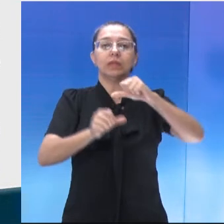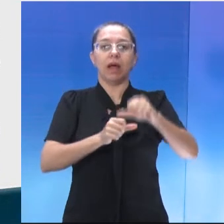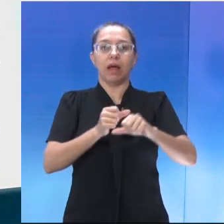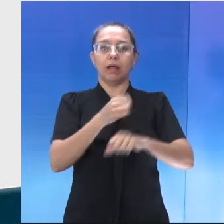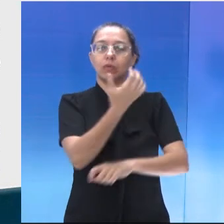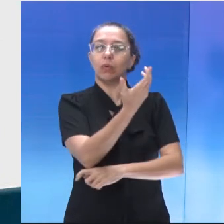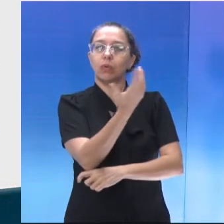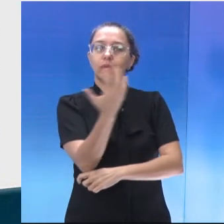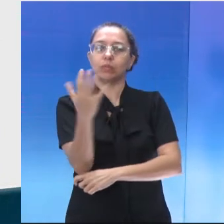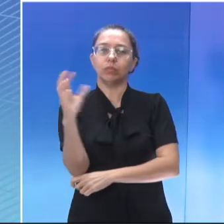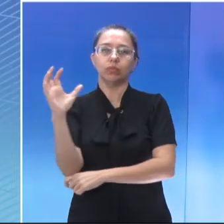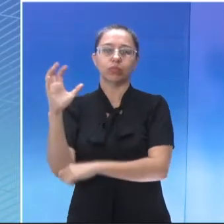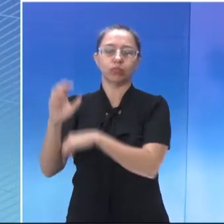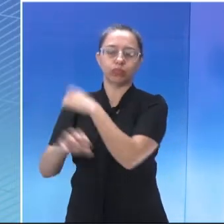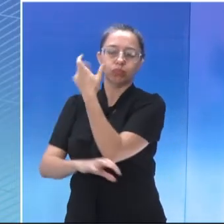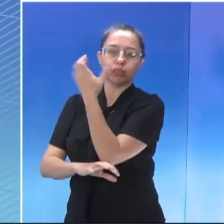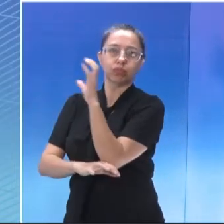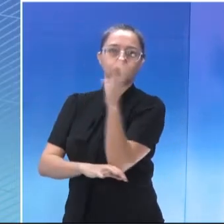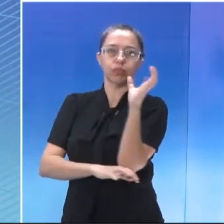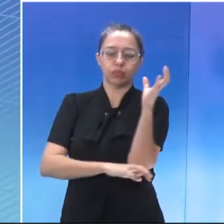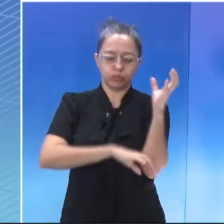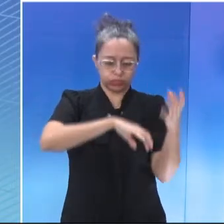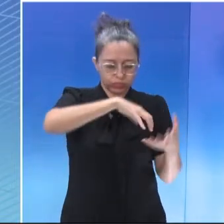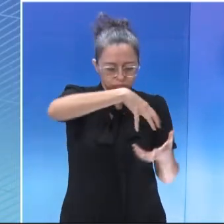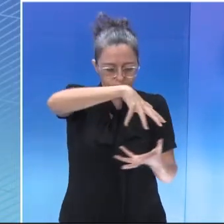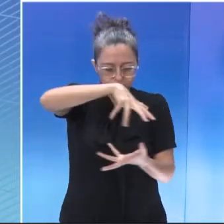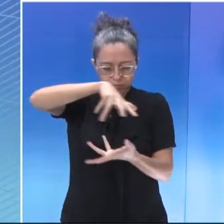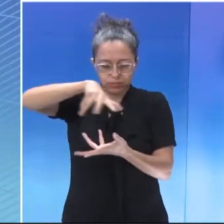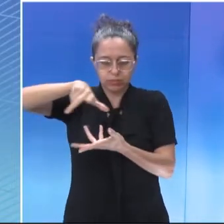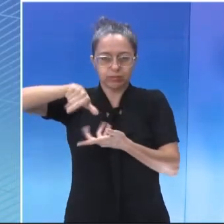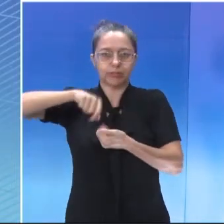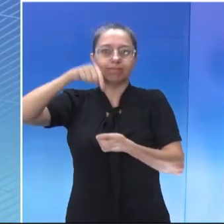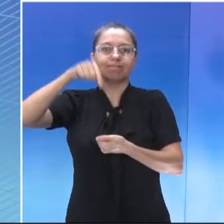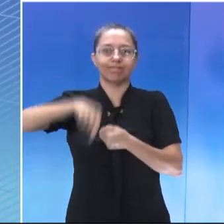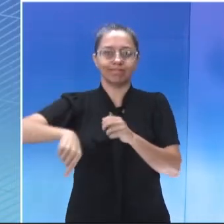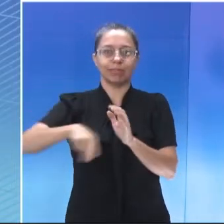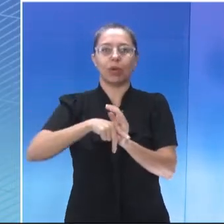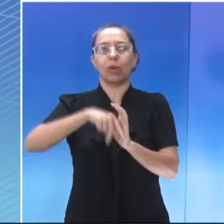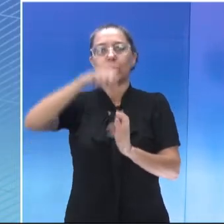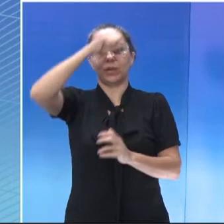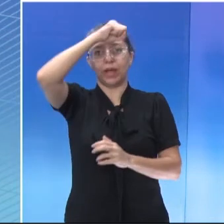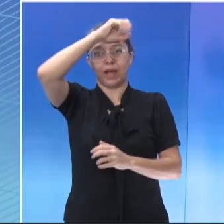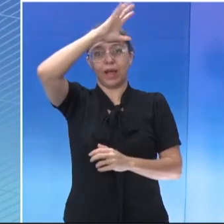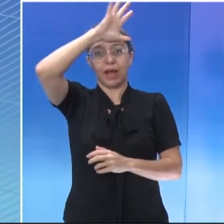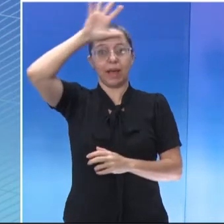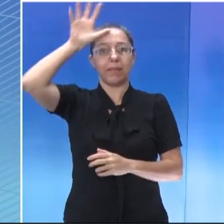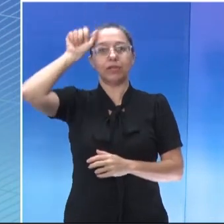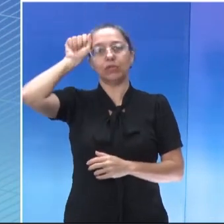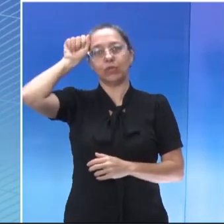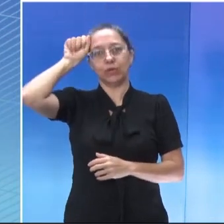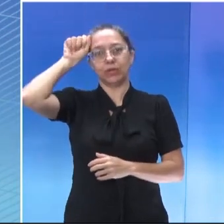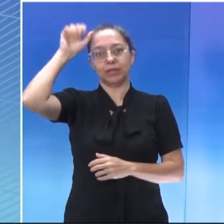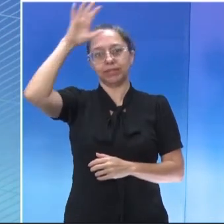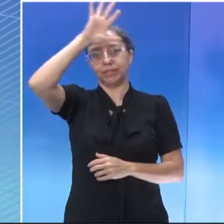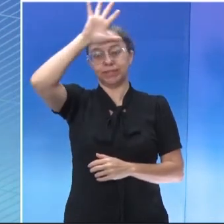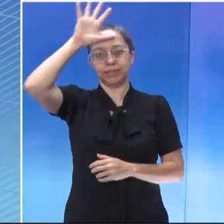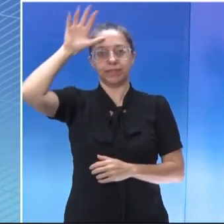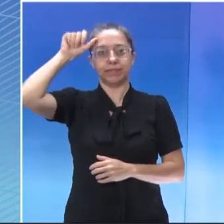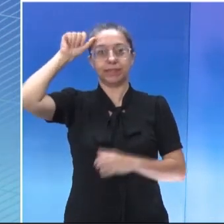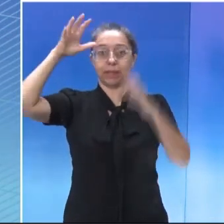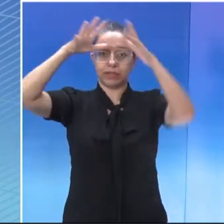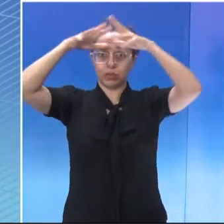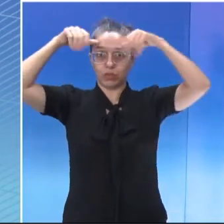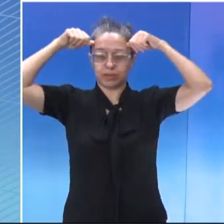Amazônia. Olha que dica excelente. Então é sobre isso, né? Isso que nós temos que procurar na nossa resposta, tá bom? Eu